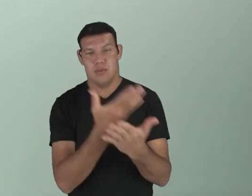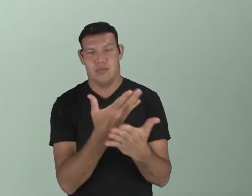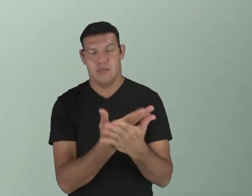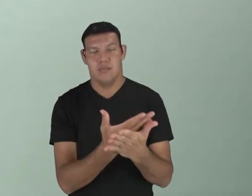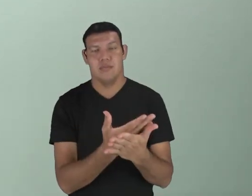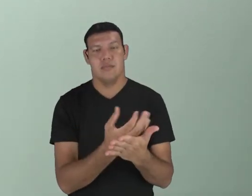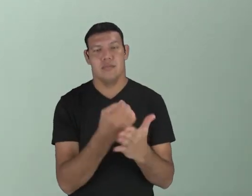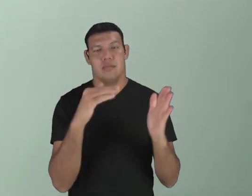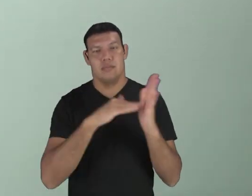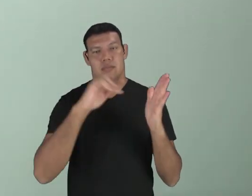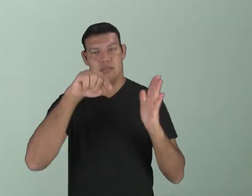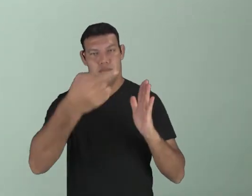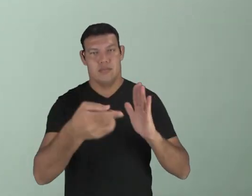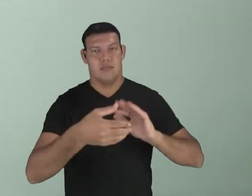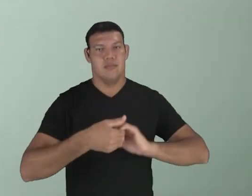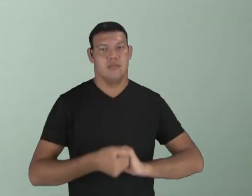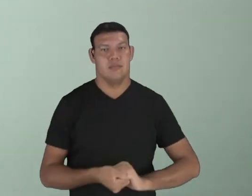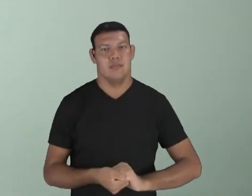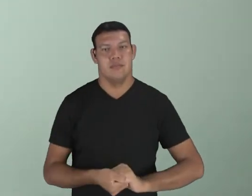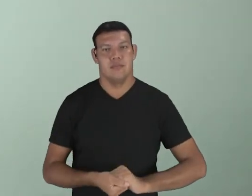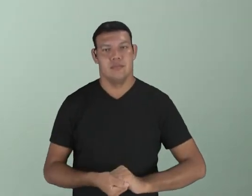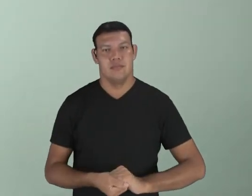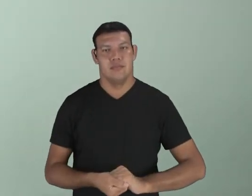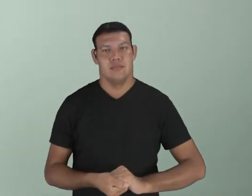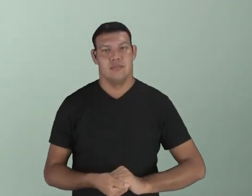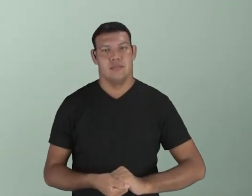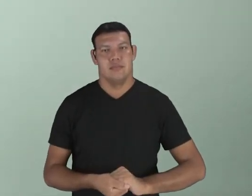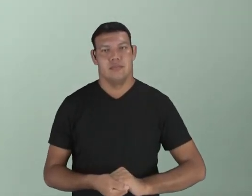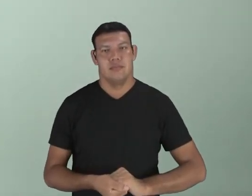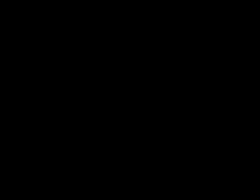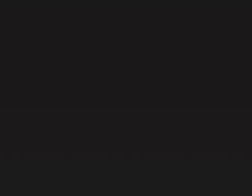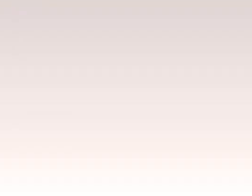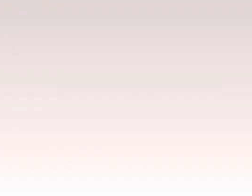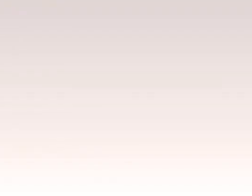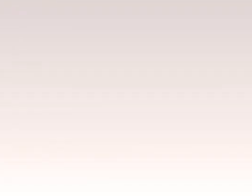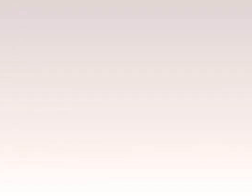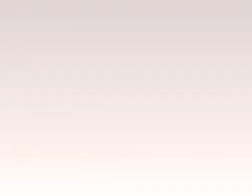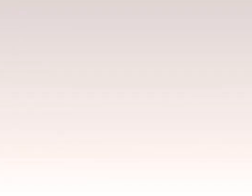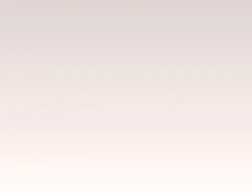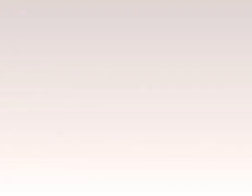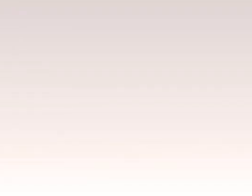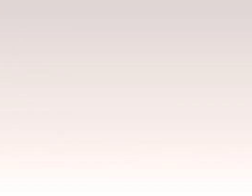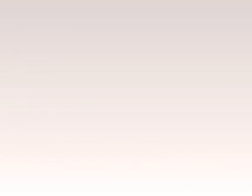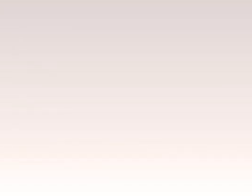Acompanhe as nossas próximas aulas e bons estudos!